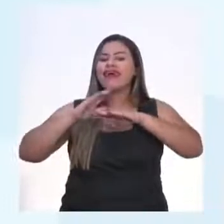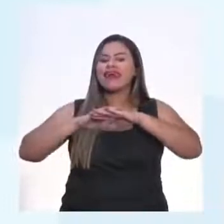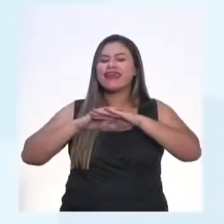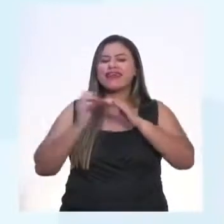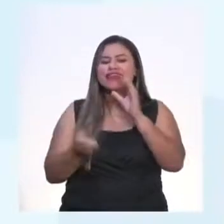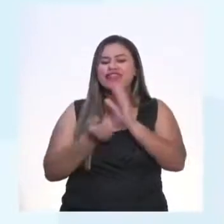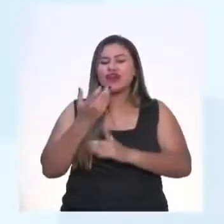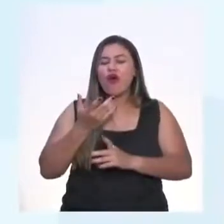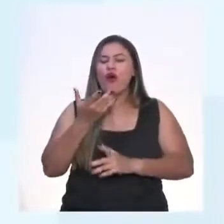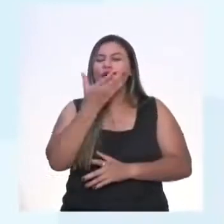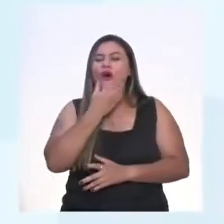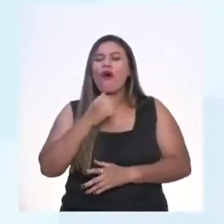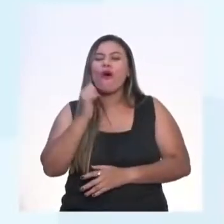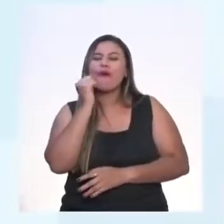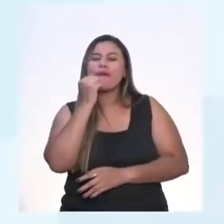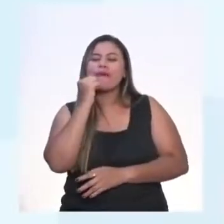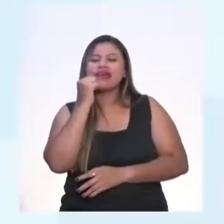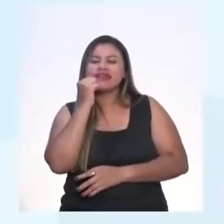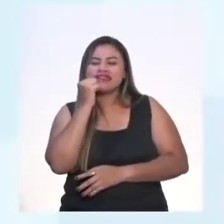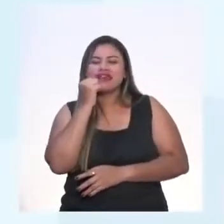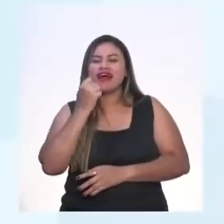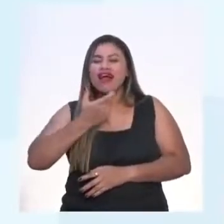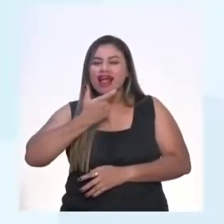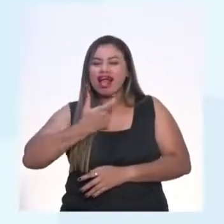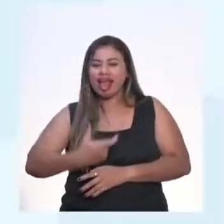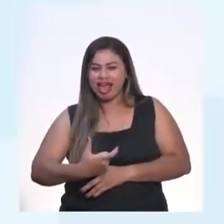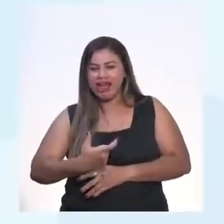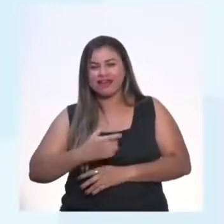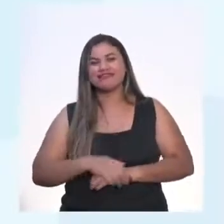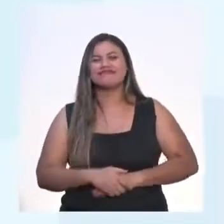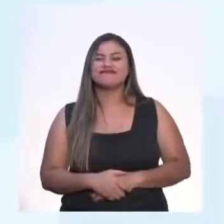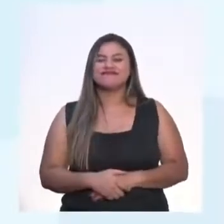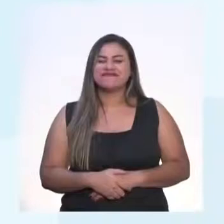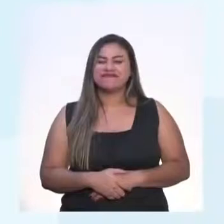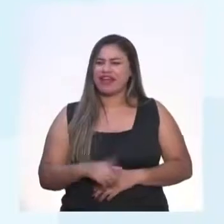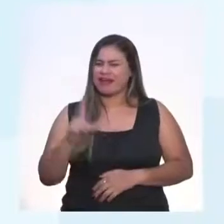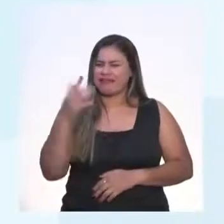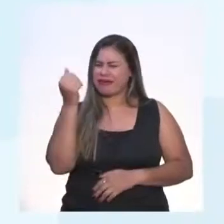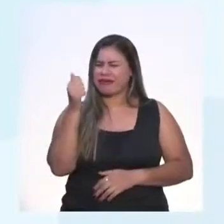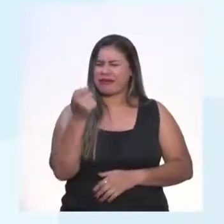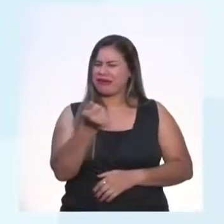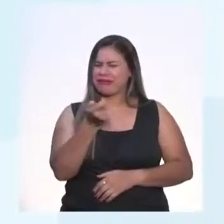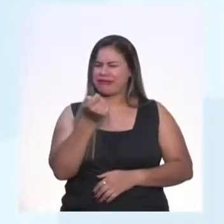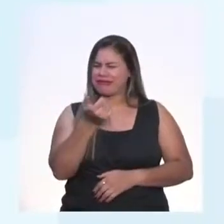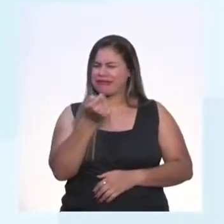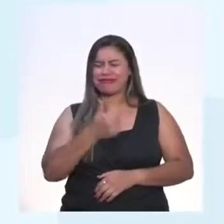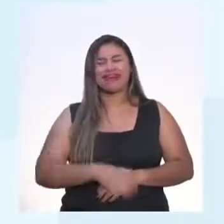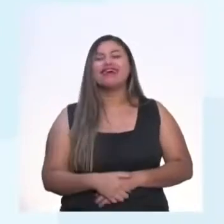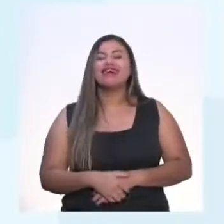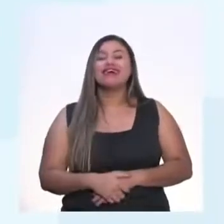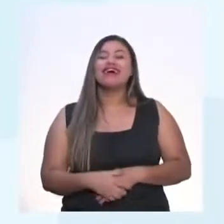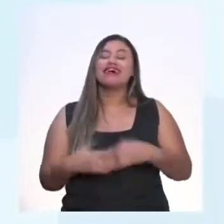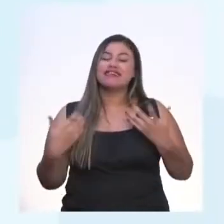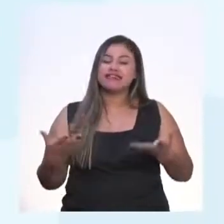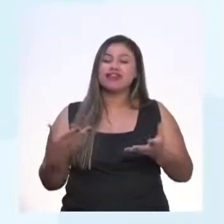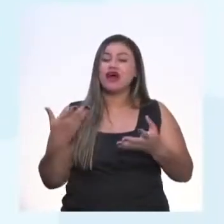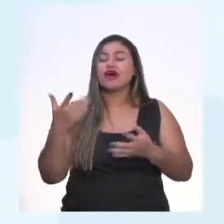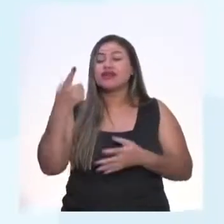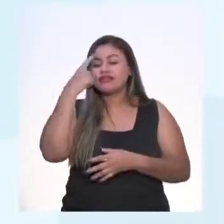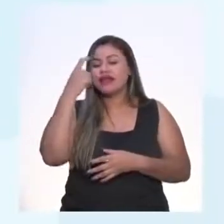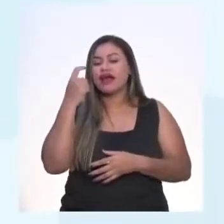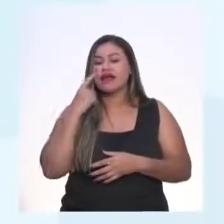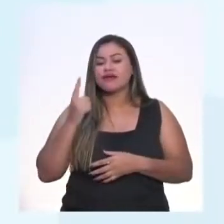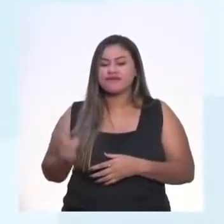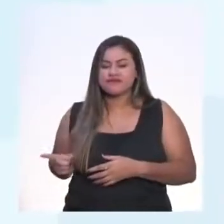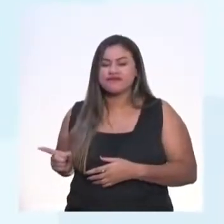ó, nosso famoso Albert Einstein, né? Pouco famoso ele, hein, Jonas? Então, basicamente, essa ideia aí,